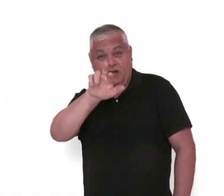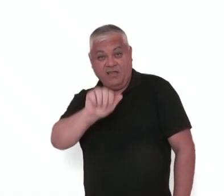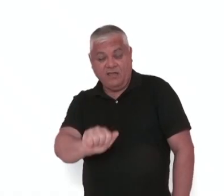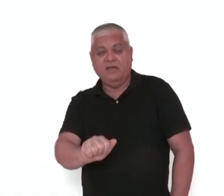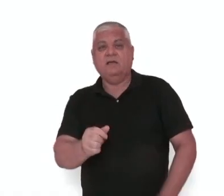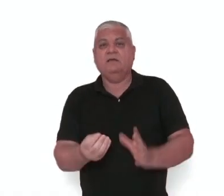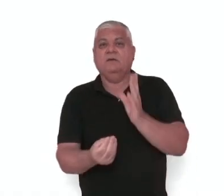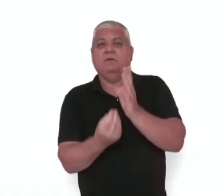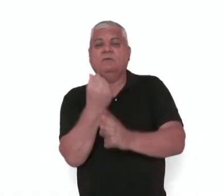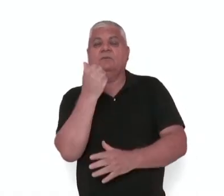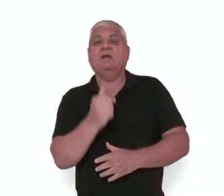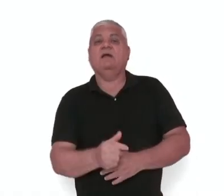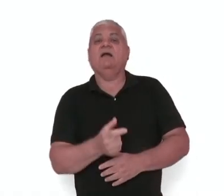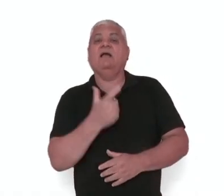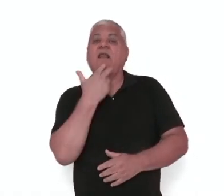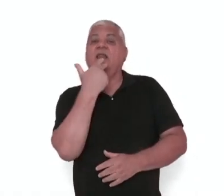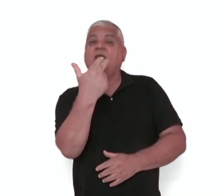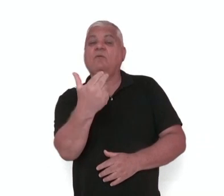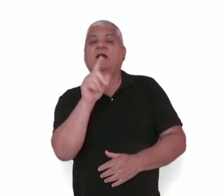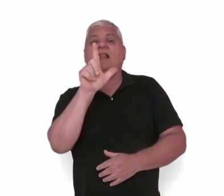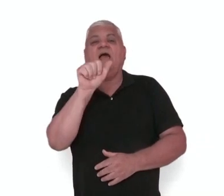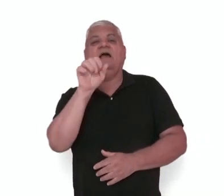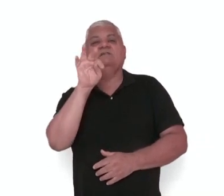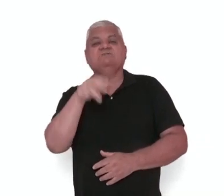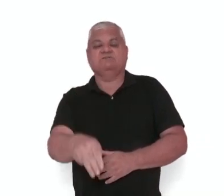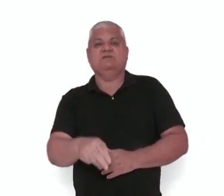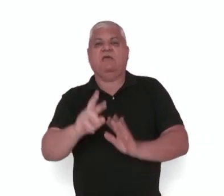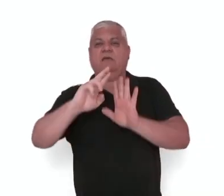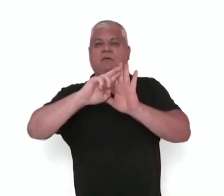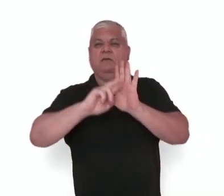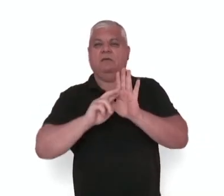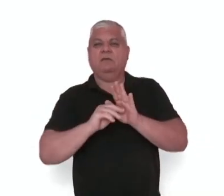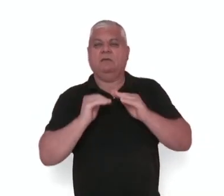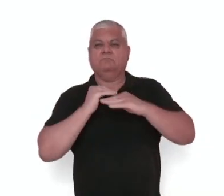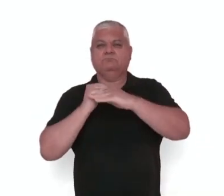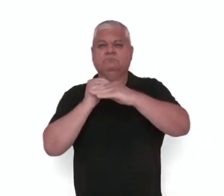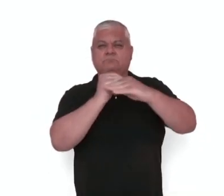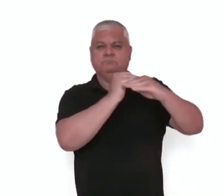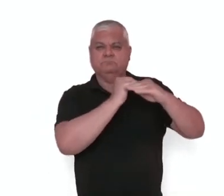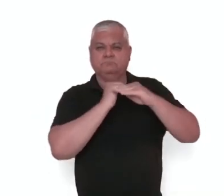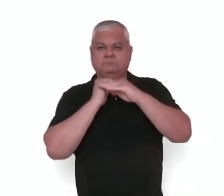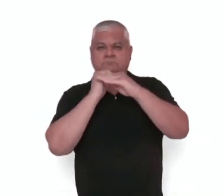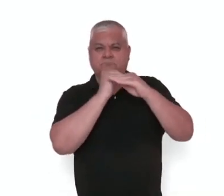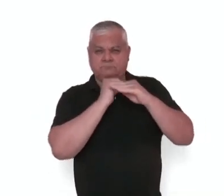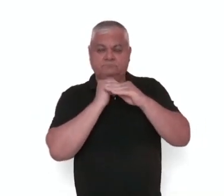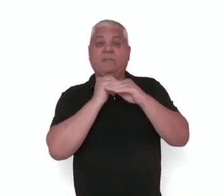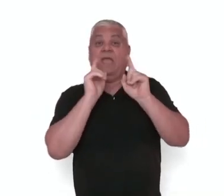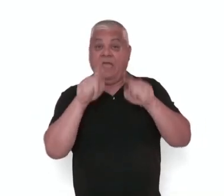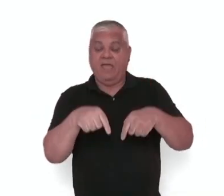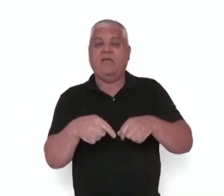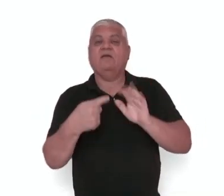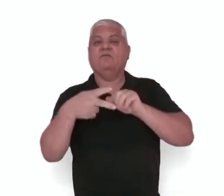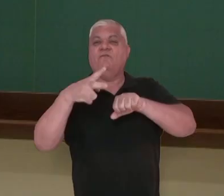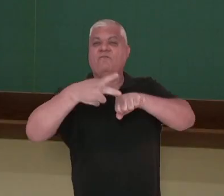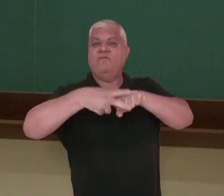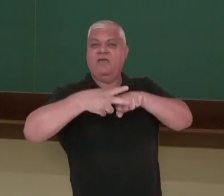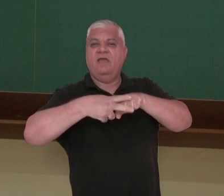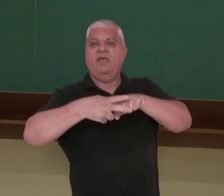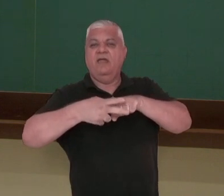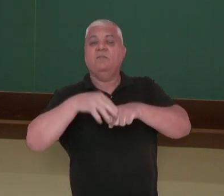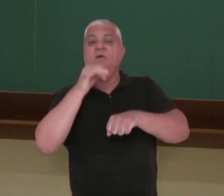latim regula. Tá? Esta palavra, por sua vez, é parte do verbo regere, que